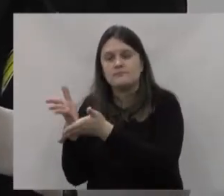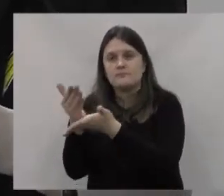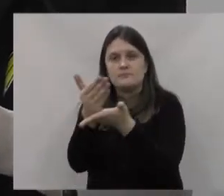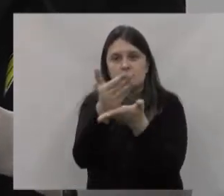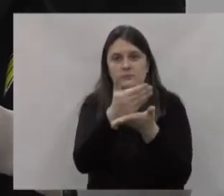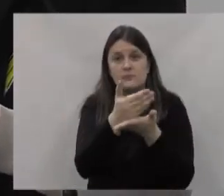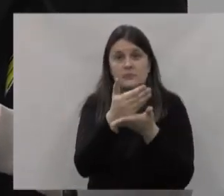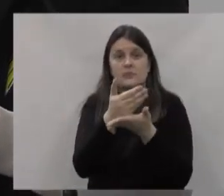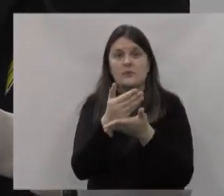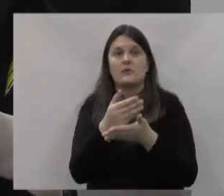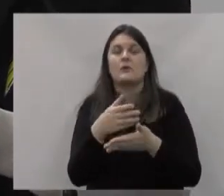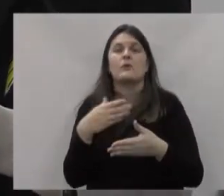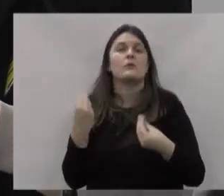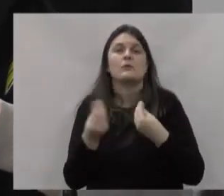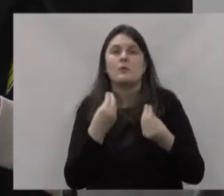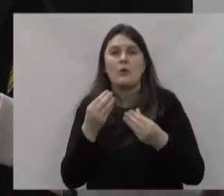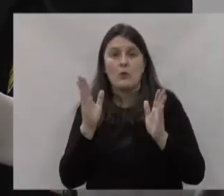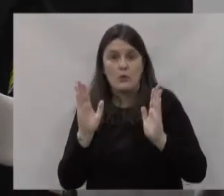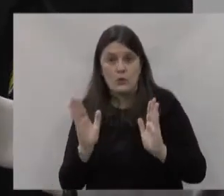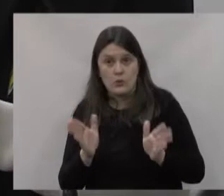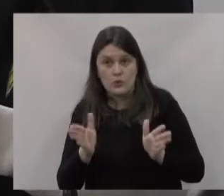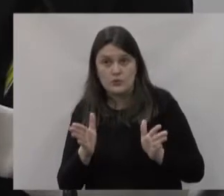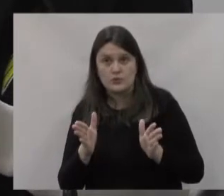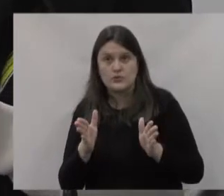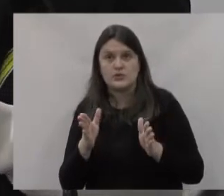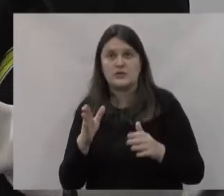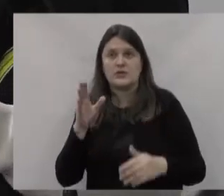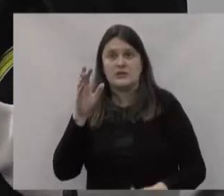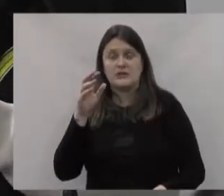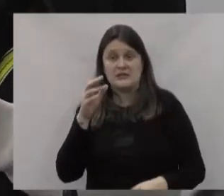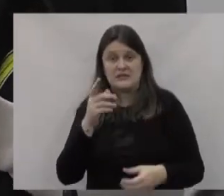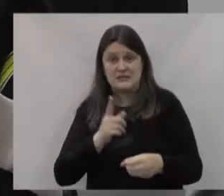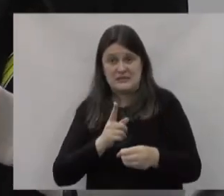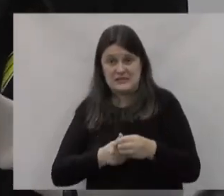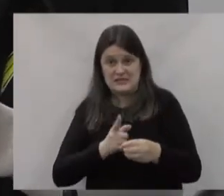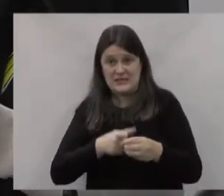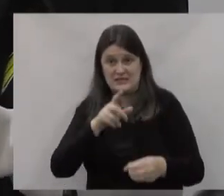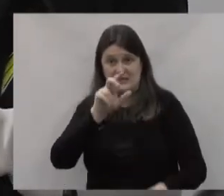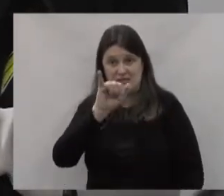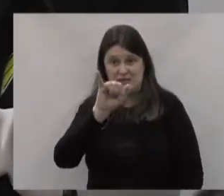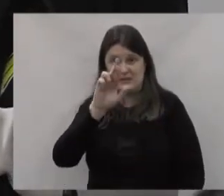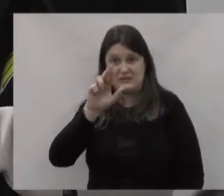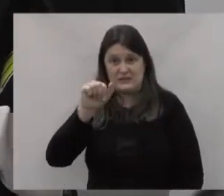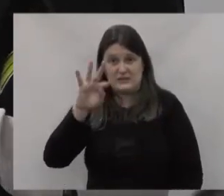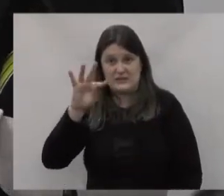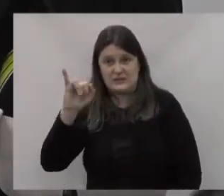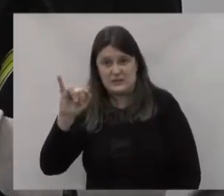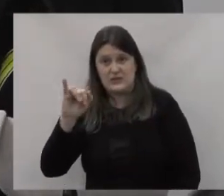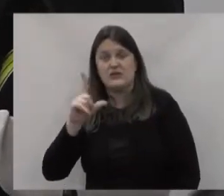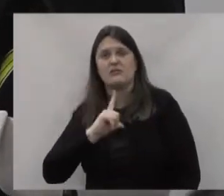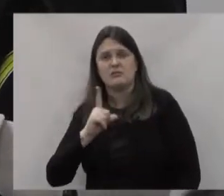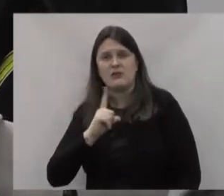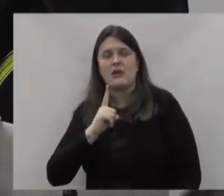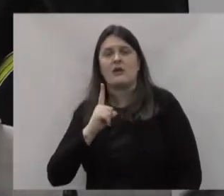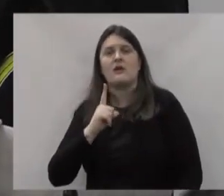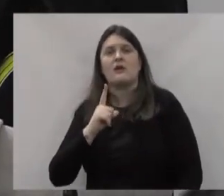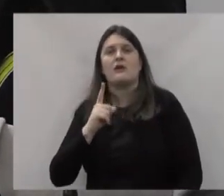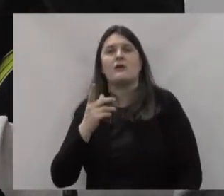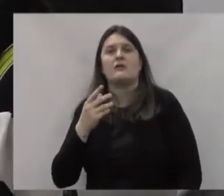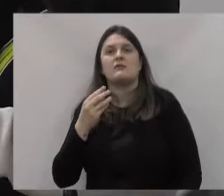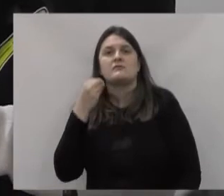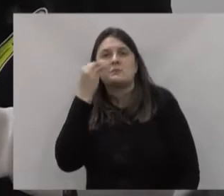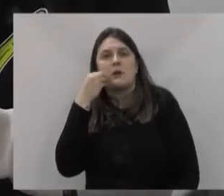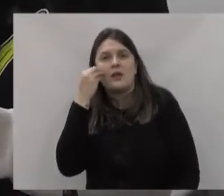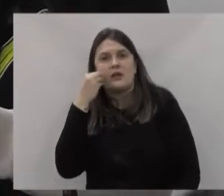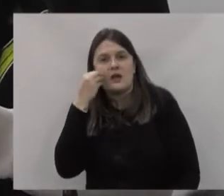dados. Então, assim, hoje, Irati, que é uma comarca aqui próxima, já tem o uso experimental do botão do